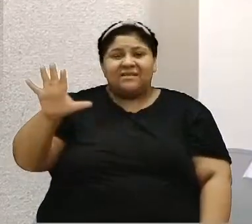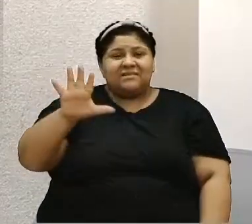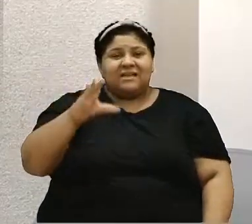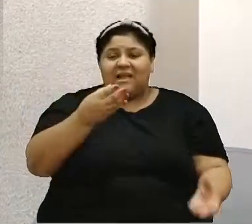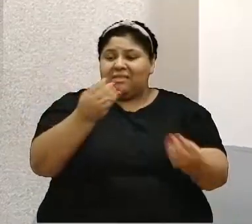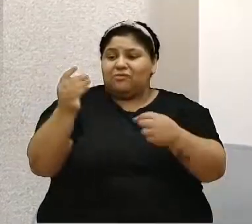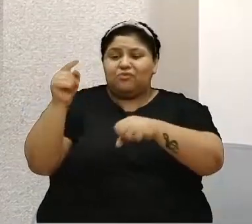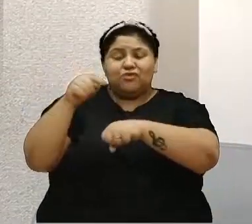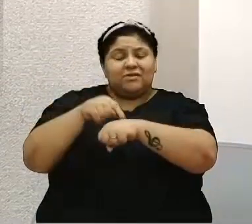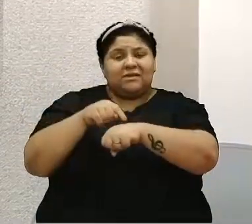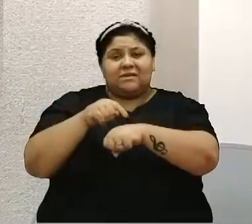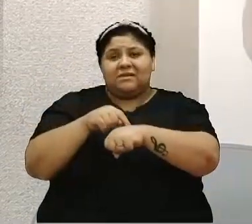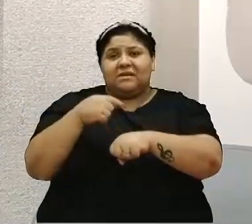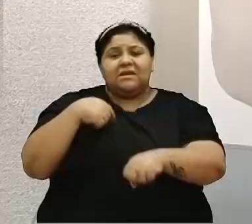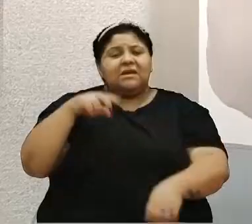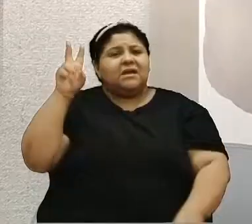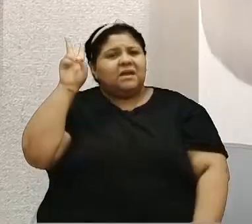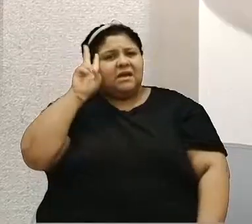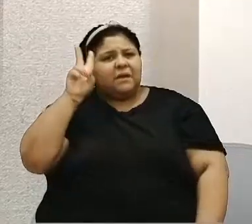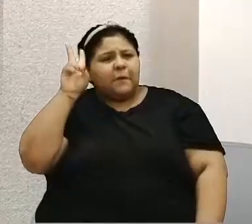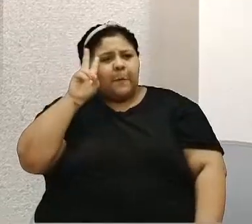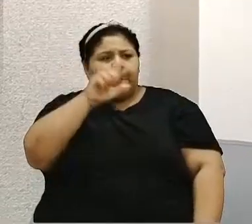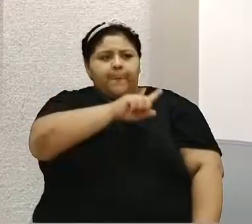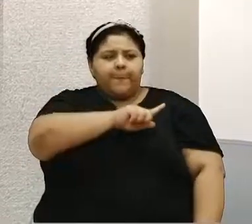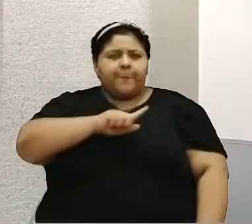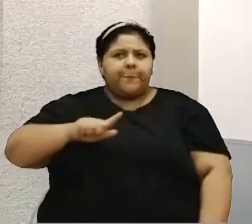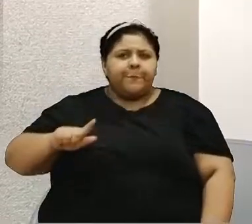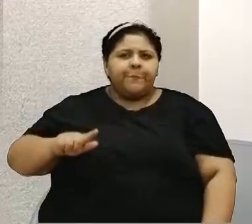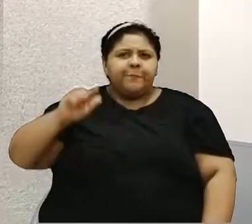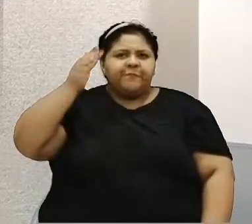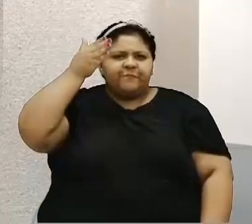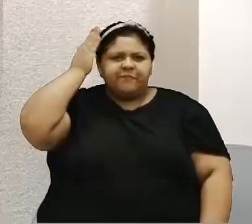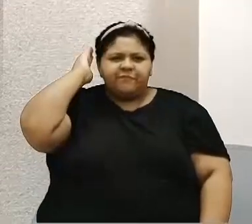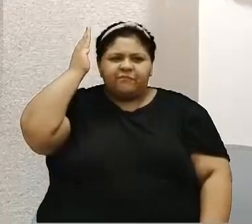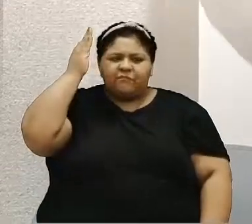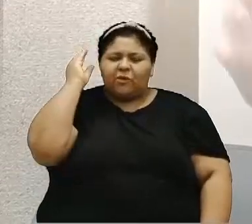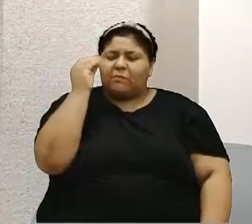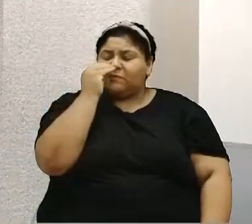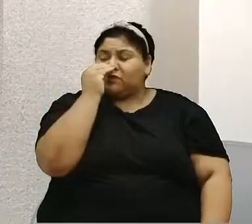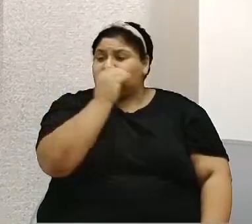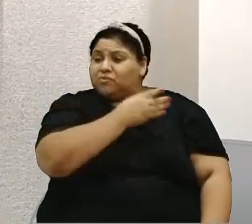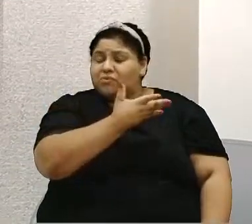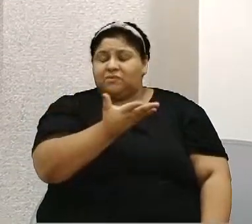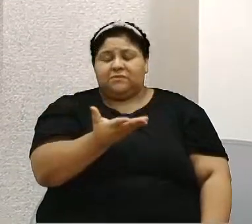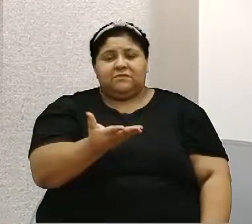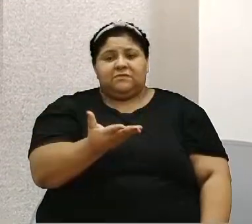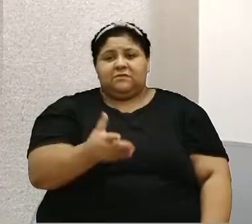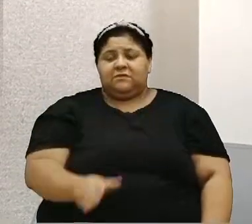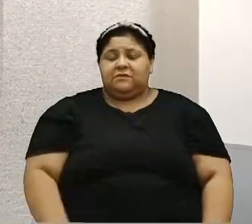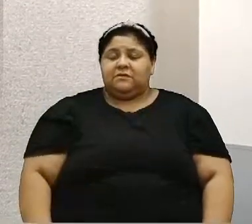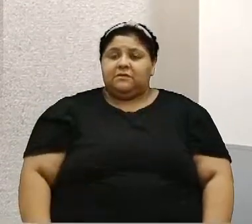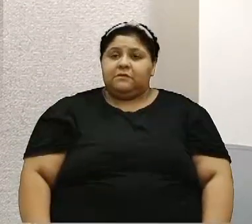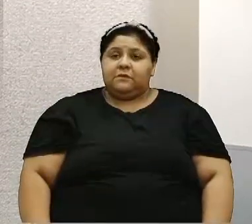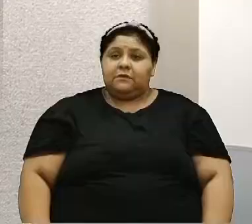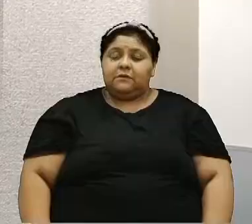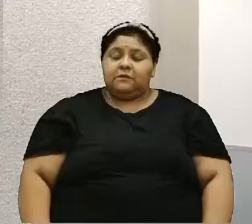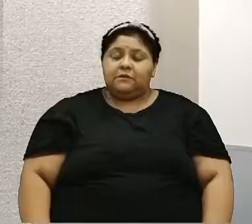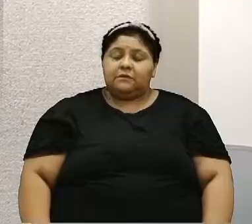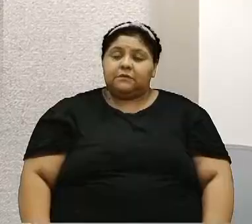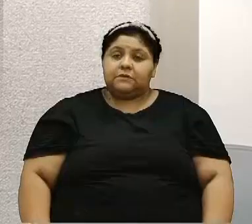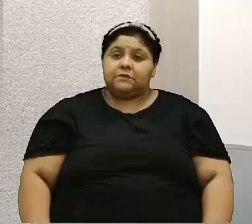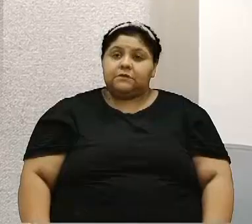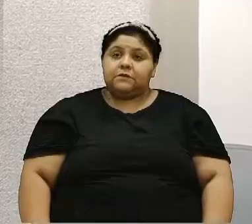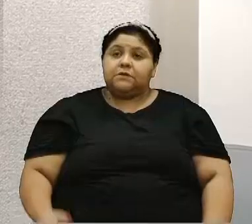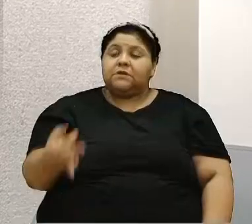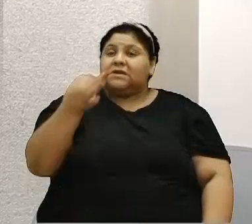né? Eu recordo que durante o governo Guerra era um absurdo, né? Era um absurdo. A